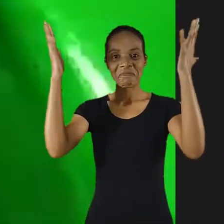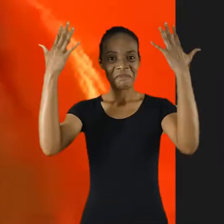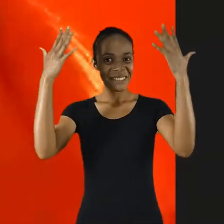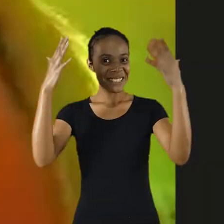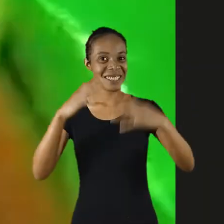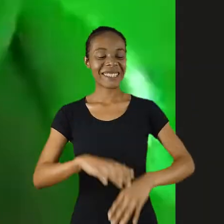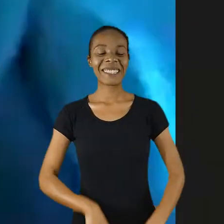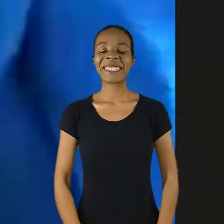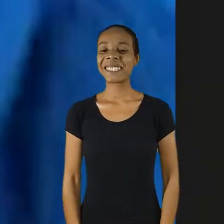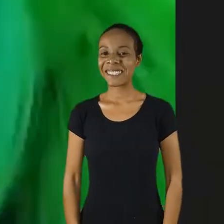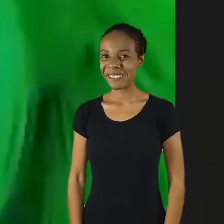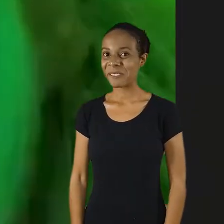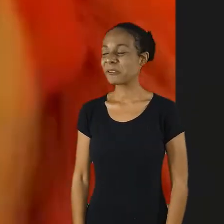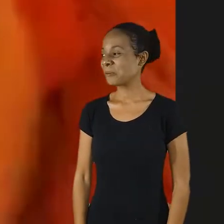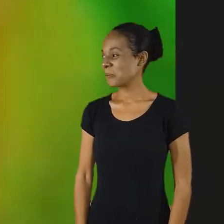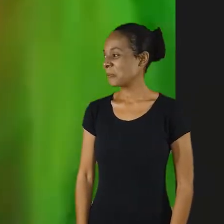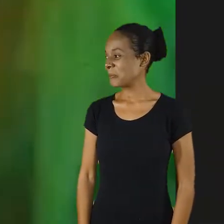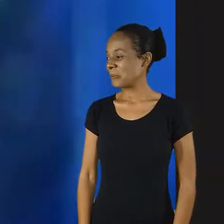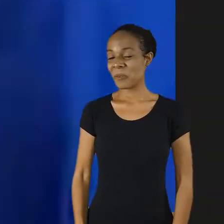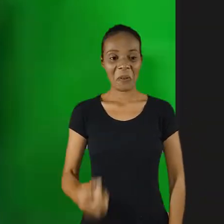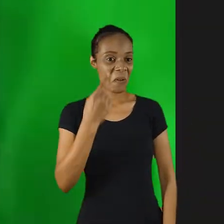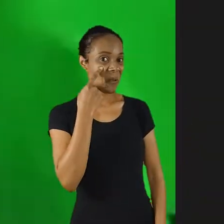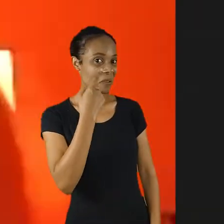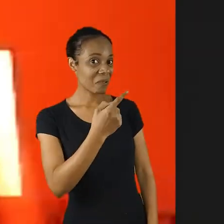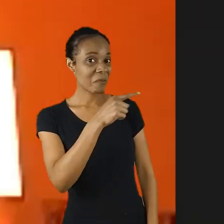Olha só, gente. É isso aí, gente.